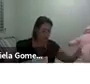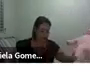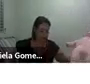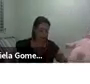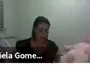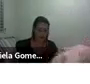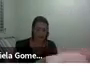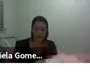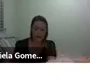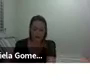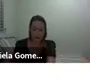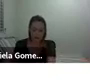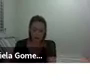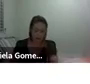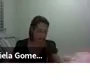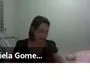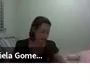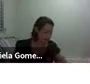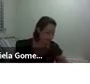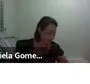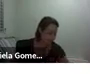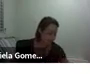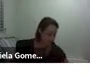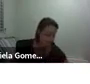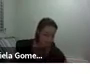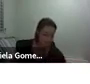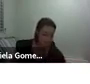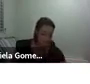verem. Hoje em dia, tem